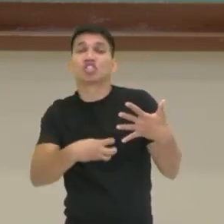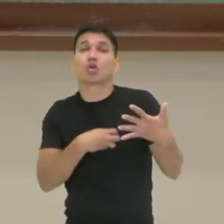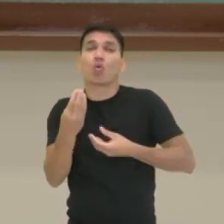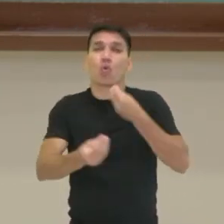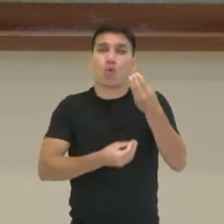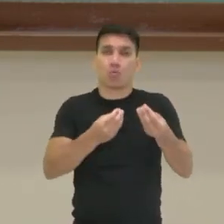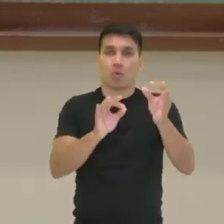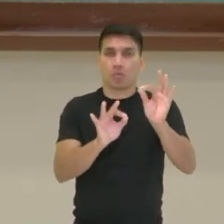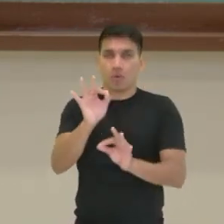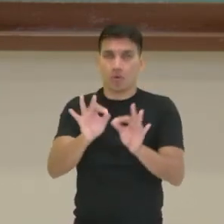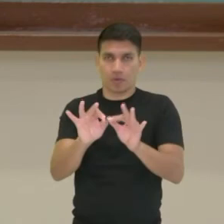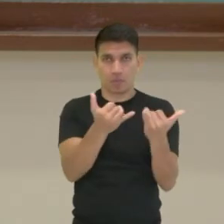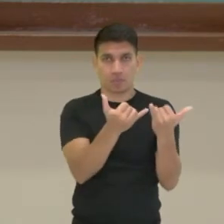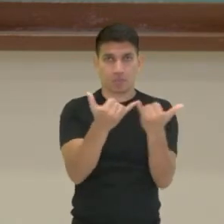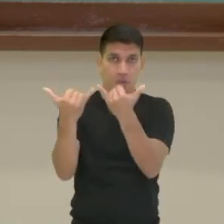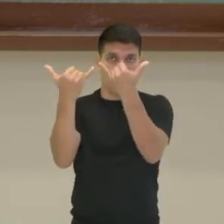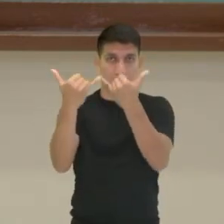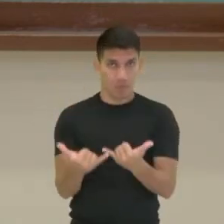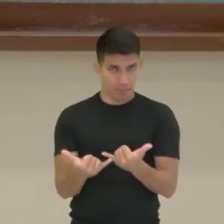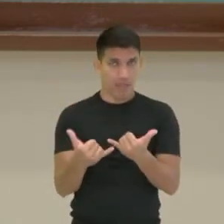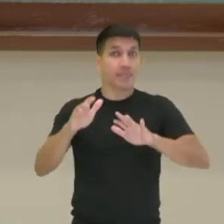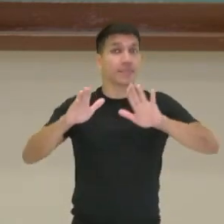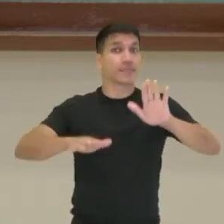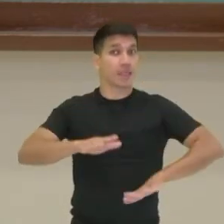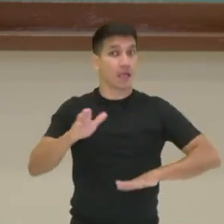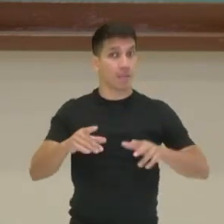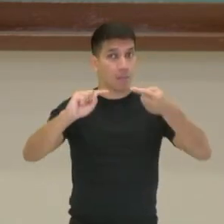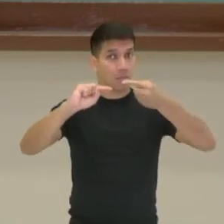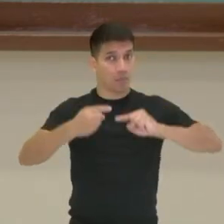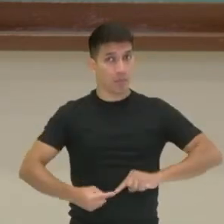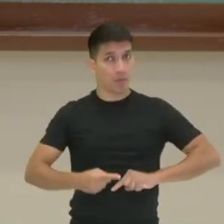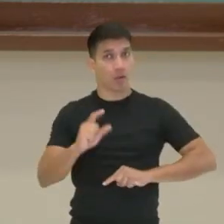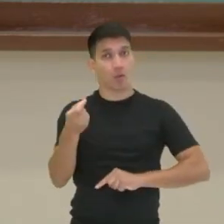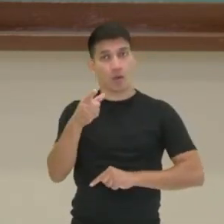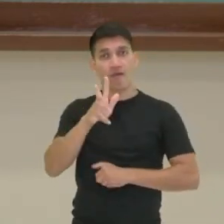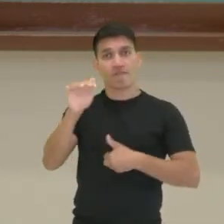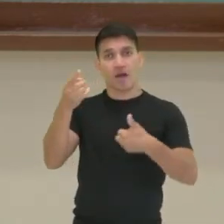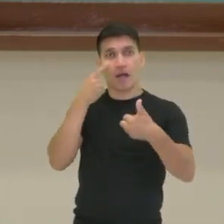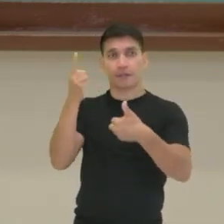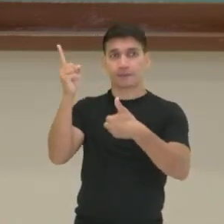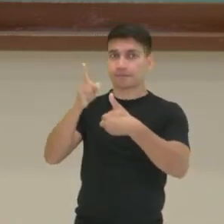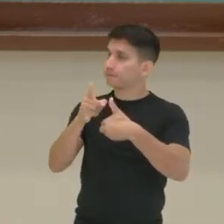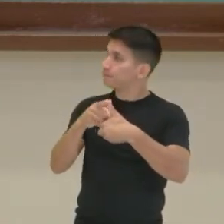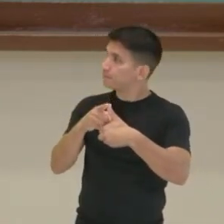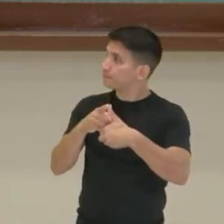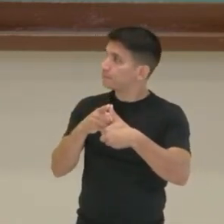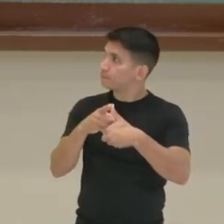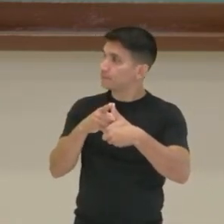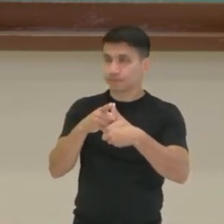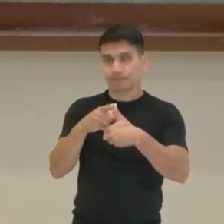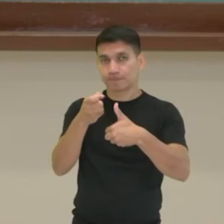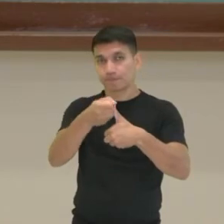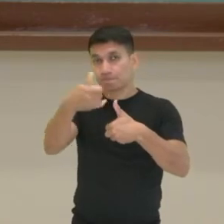vamos ter, então, dependendo da conjunção, vamos ter as orações coordenadas sindéticas